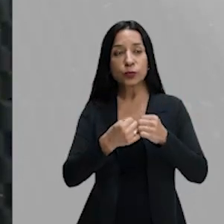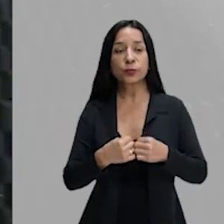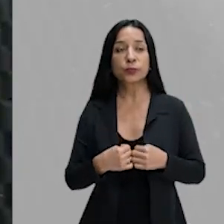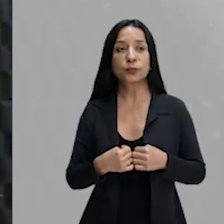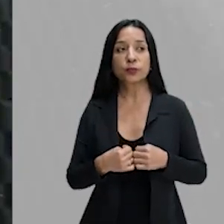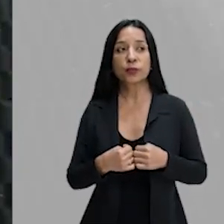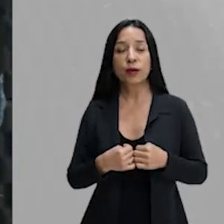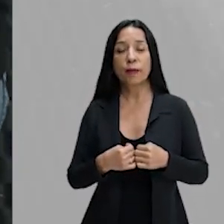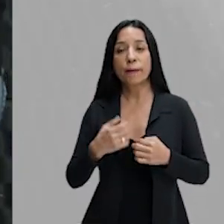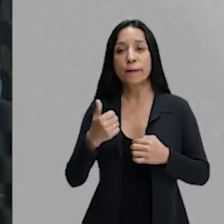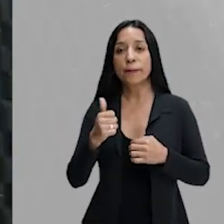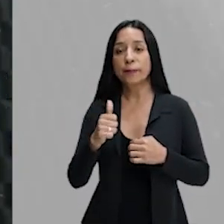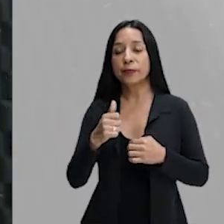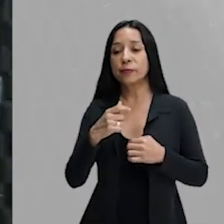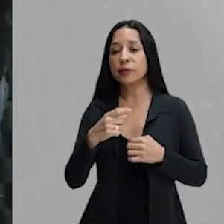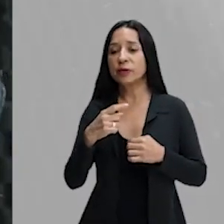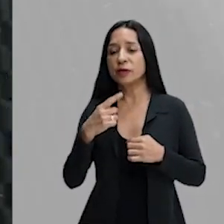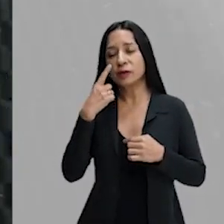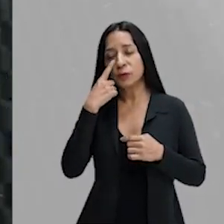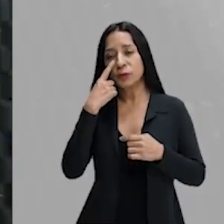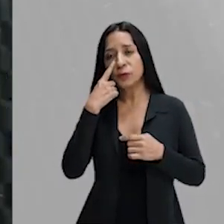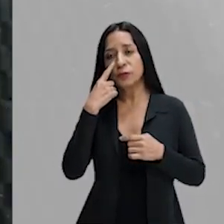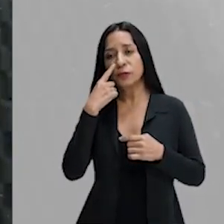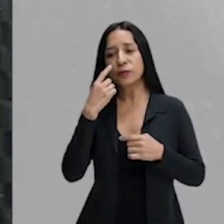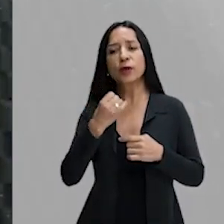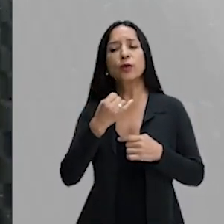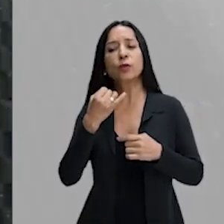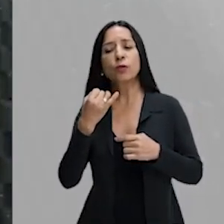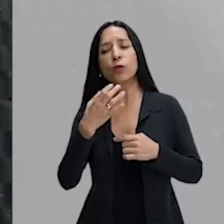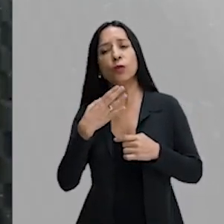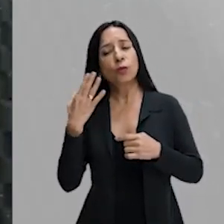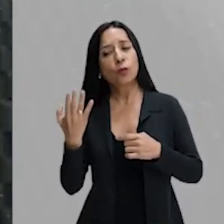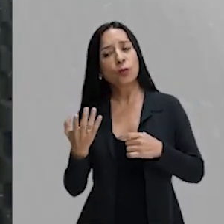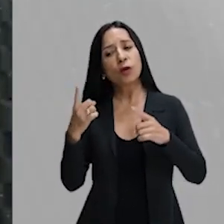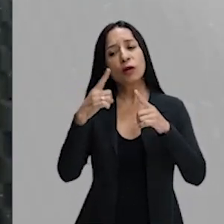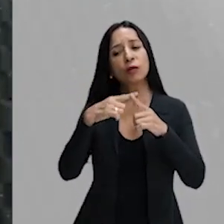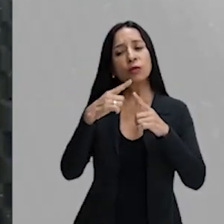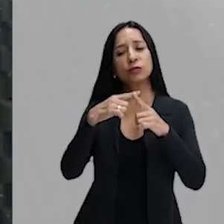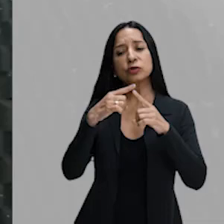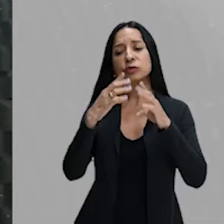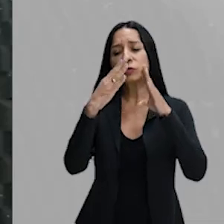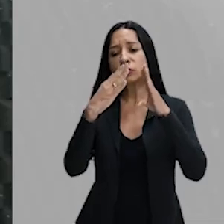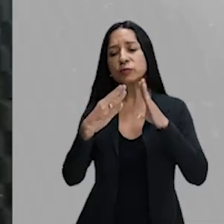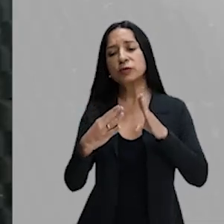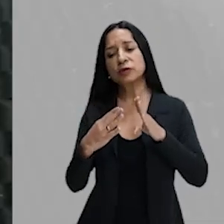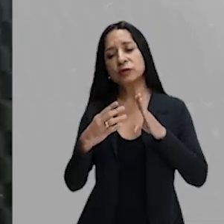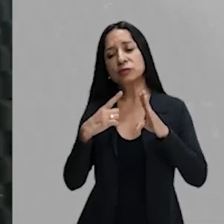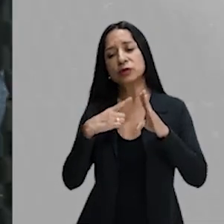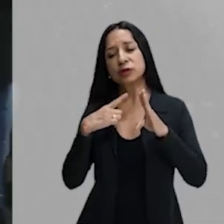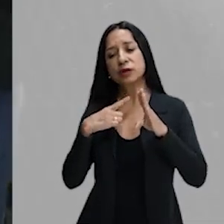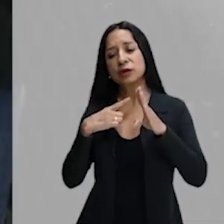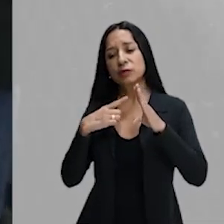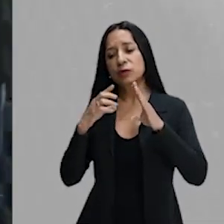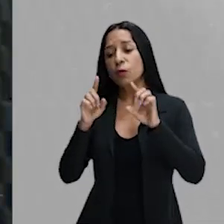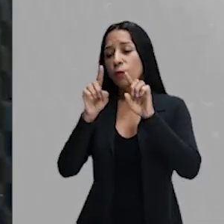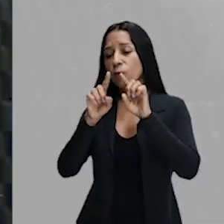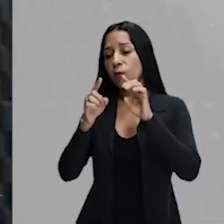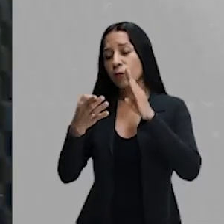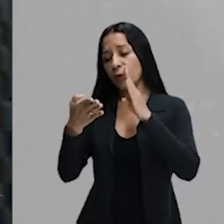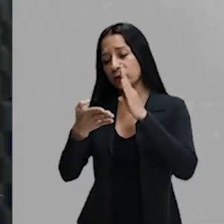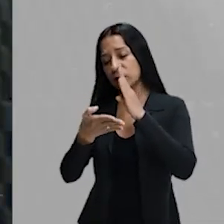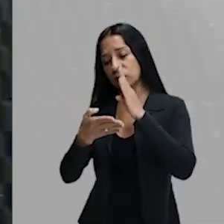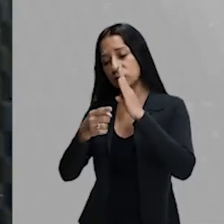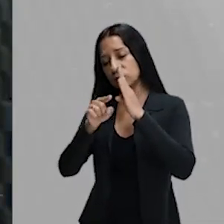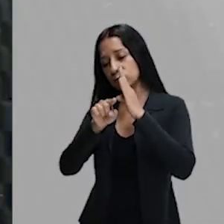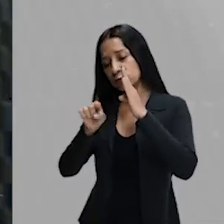tem que analisar que tipo de pirâmide nós temos, né? Essa aqui é uma pirâmide quadrada, de base quadrangular, onde a base